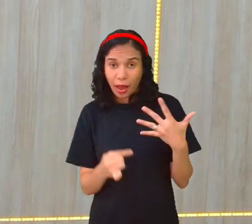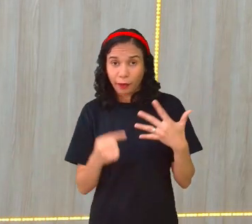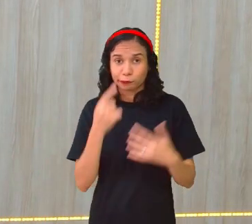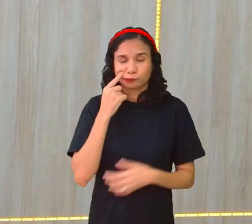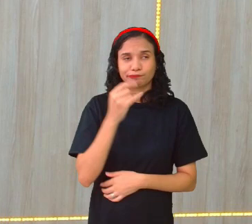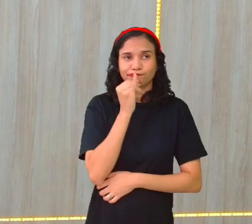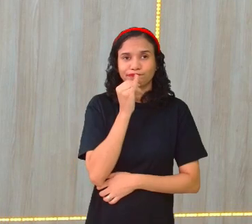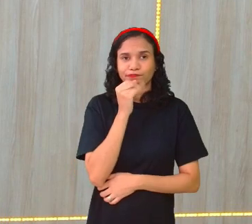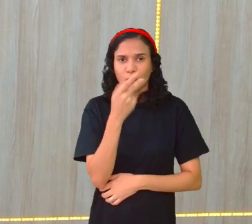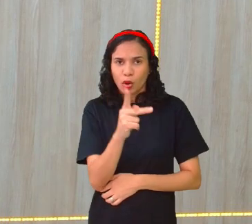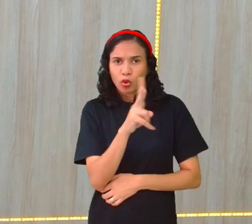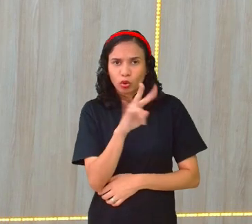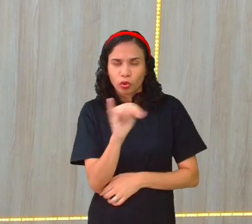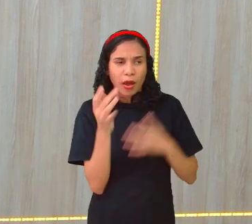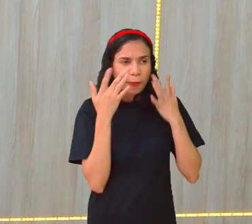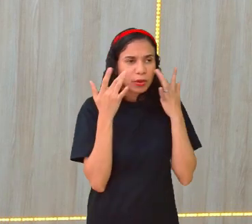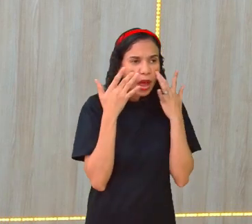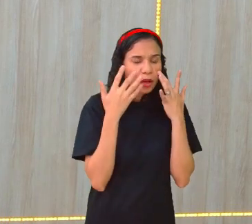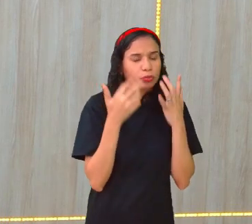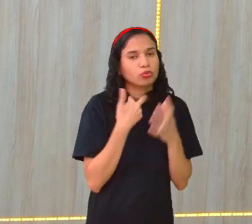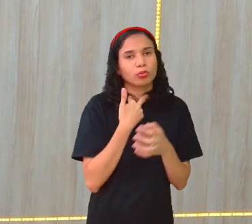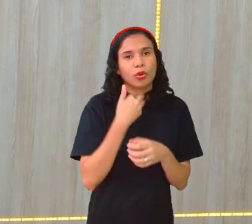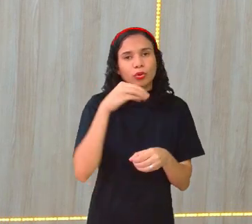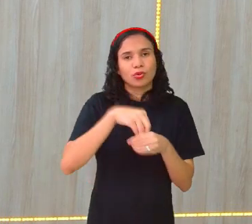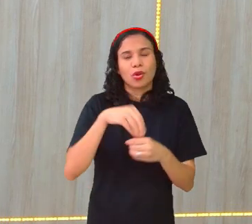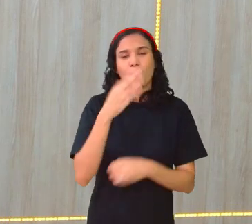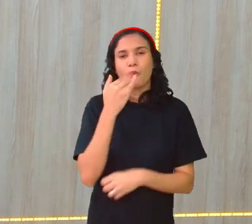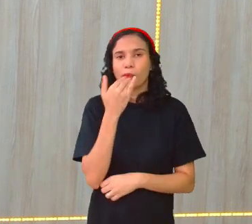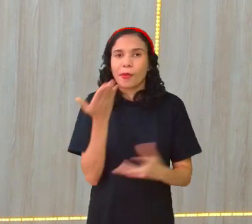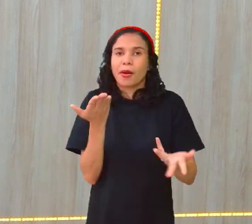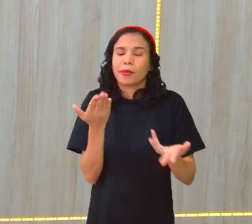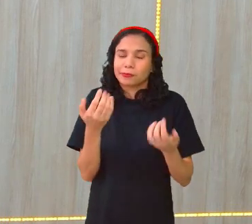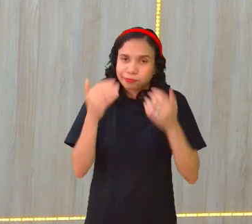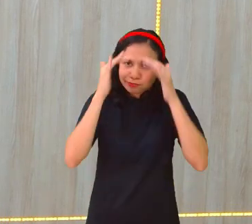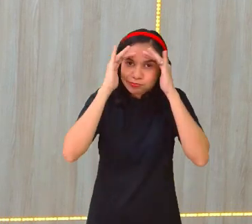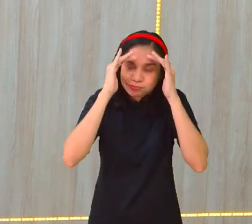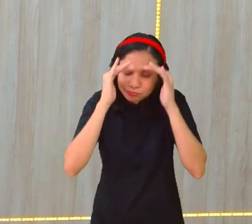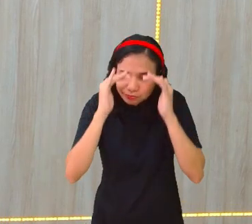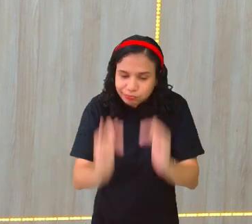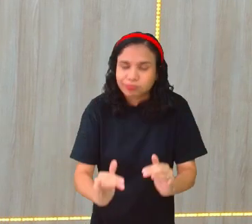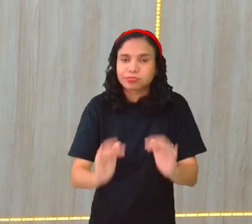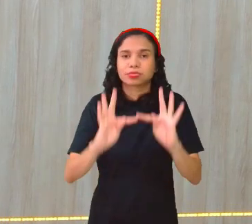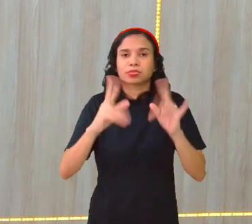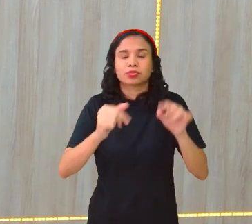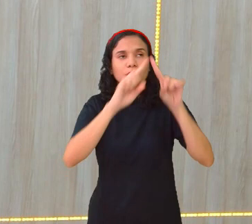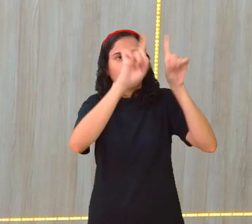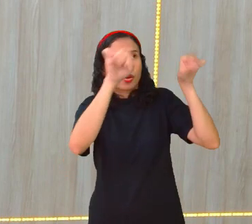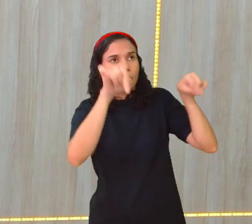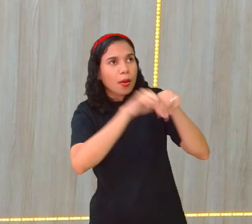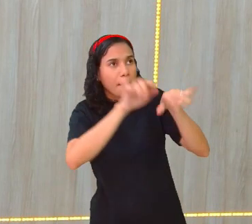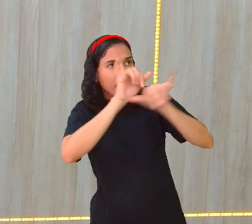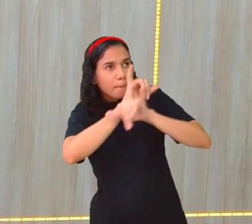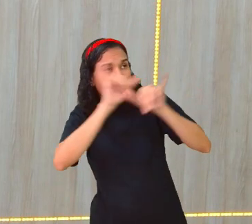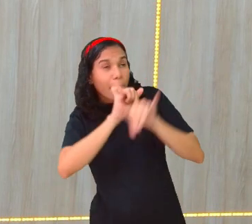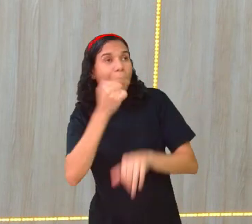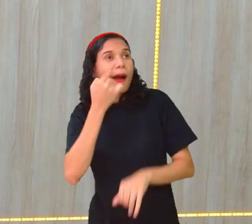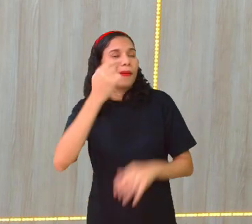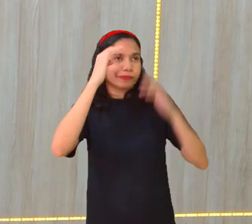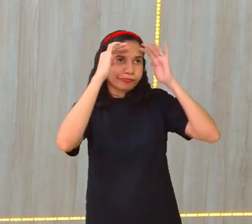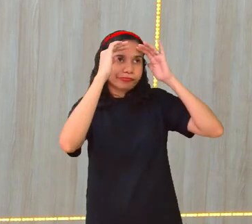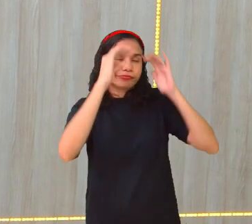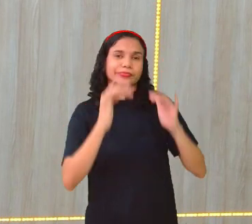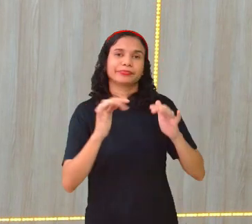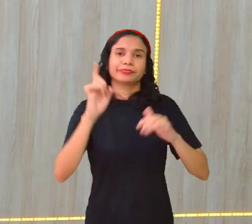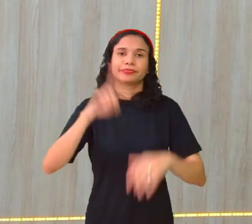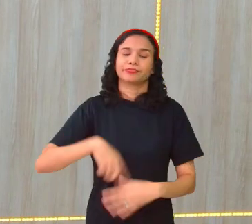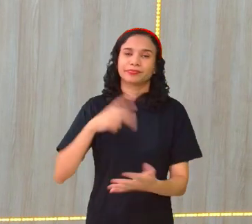um teatro, não pode se alimentar ali, então não se alimente. Então, siga todos os dados, porque justamente é uma forma